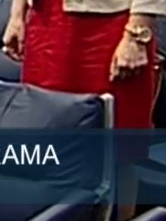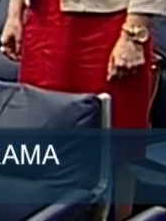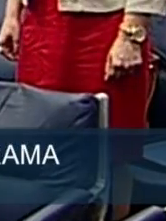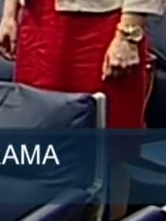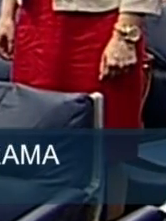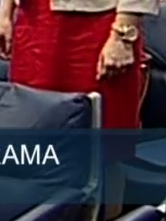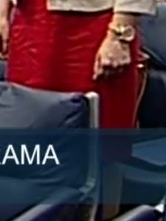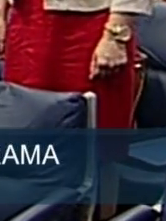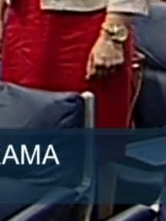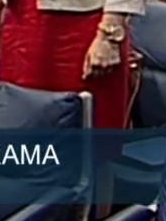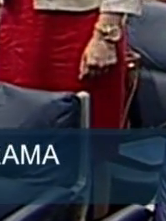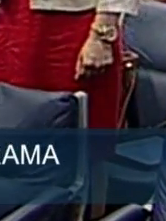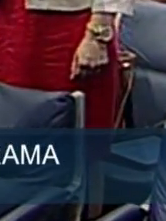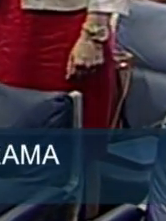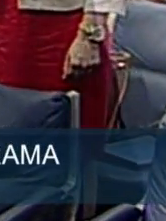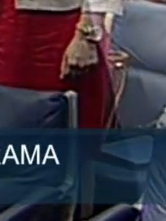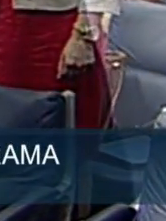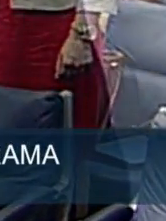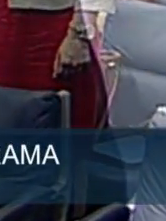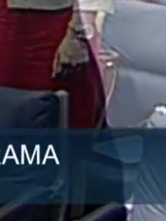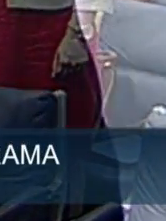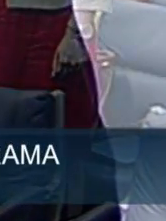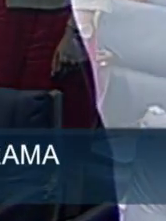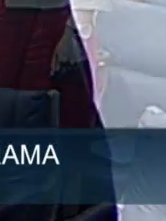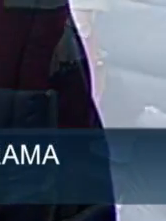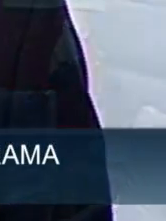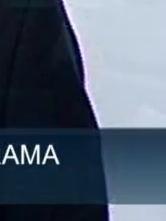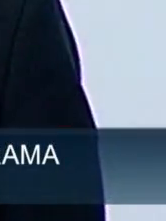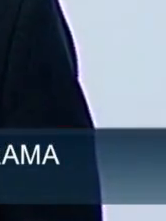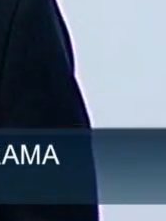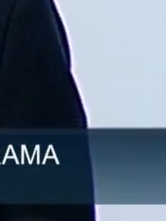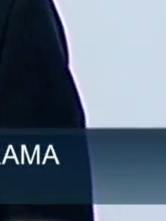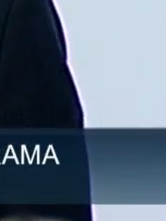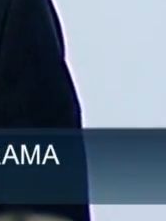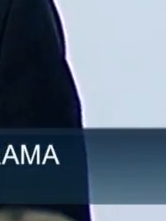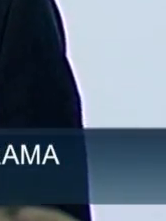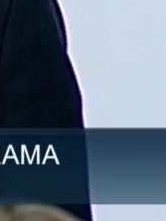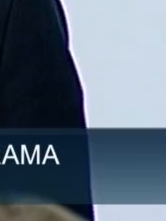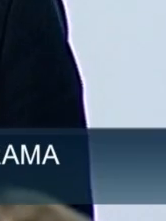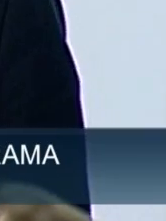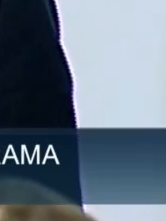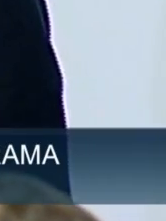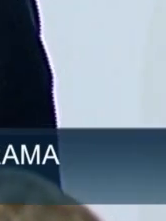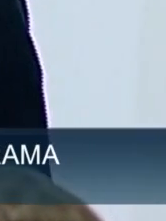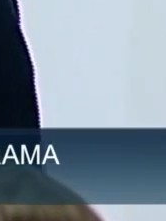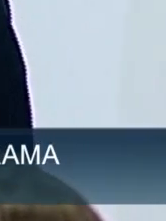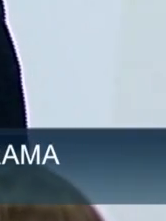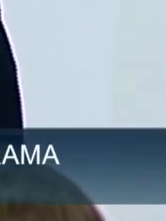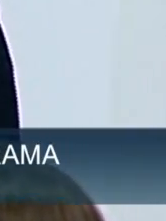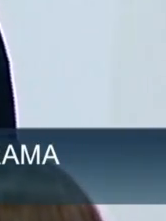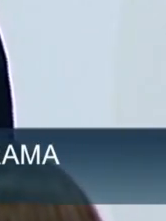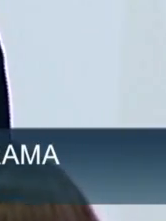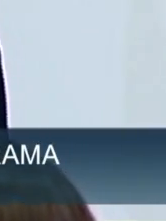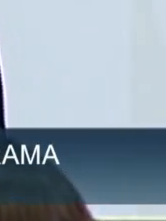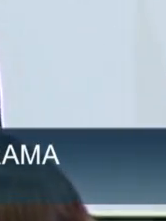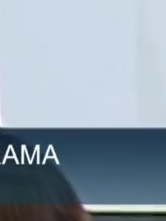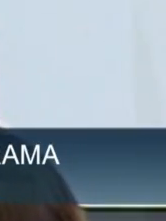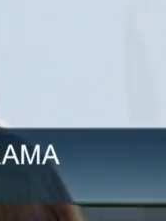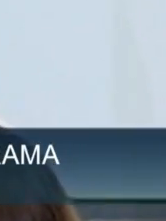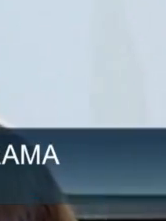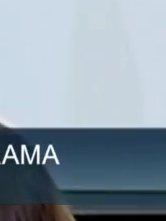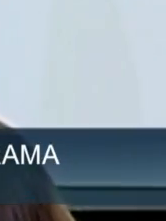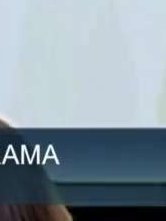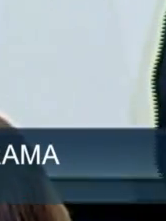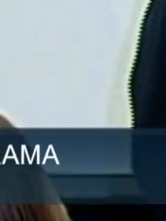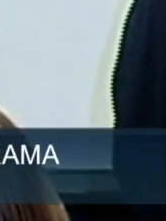ouviram doip pirangas magens plácidas de um povo herói cobrado retumbante e